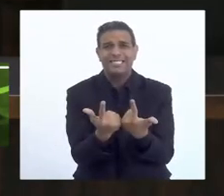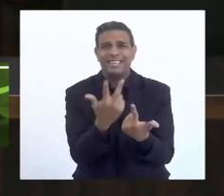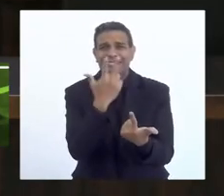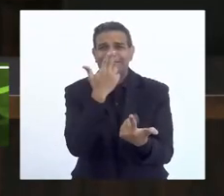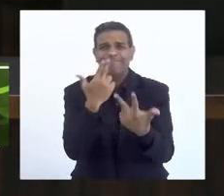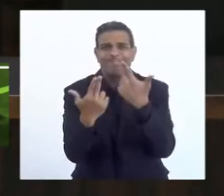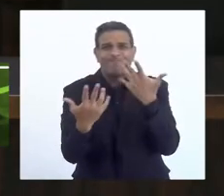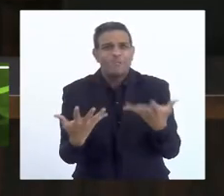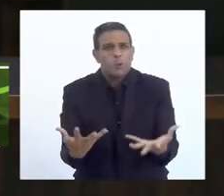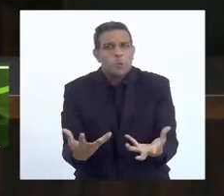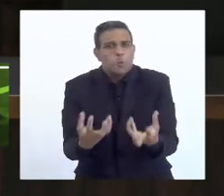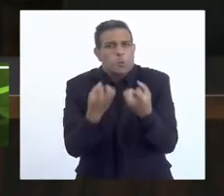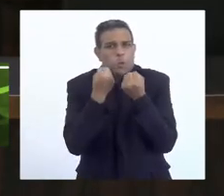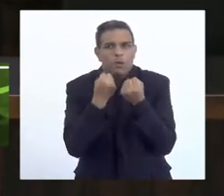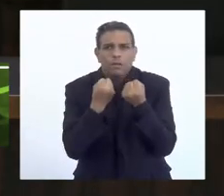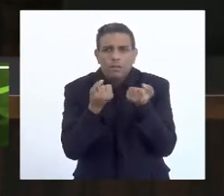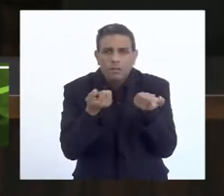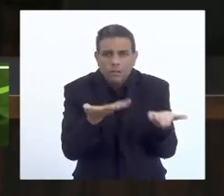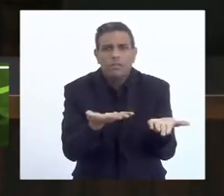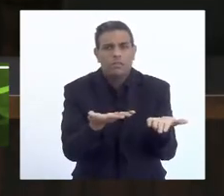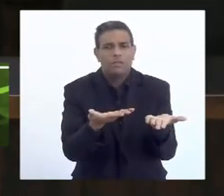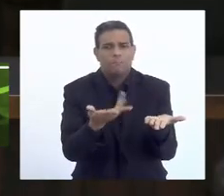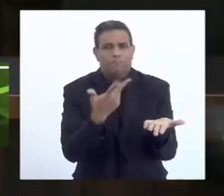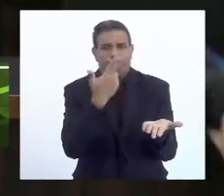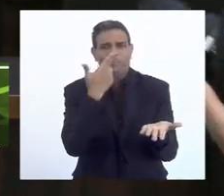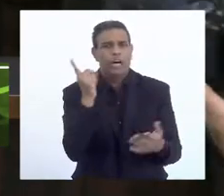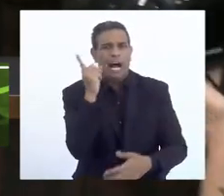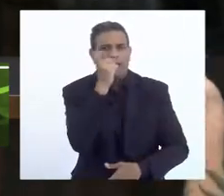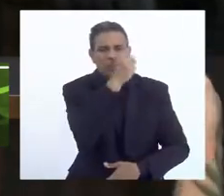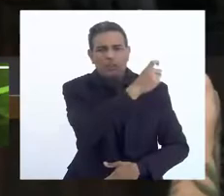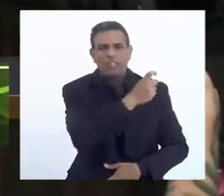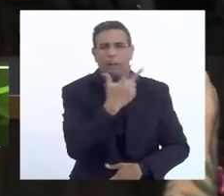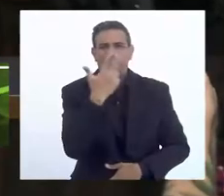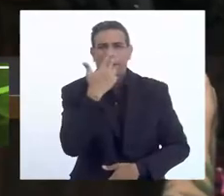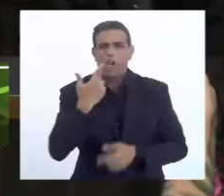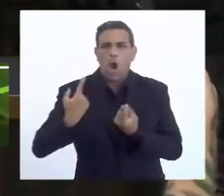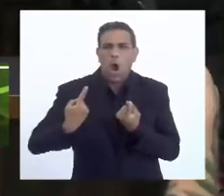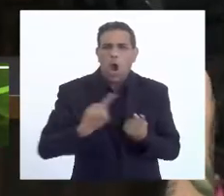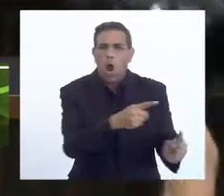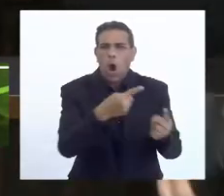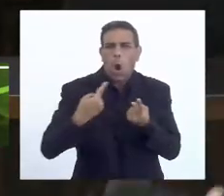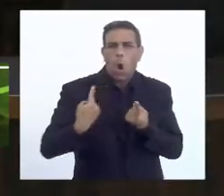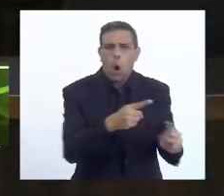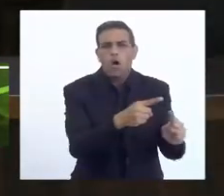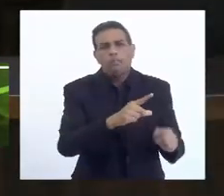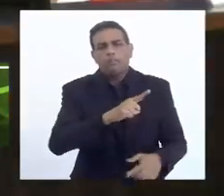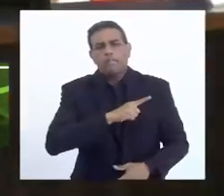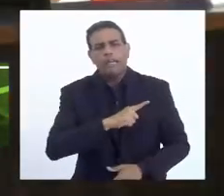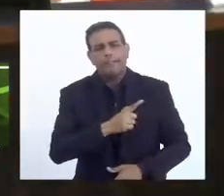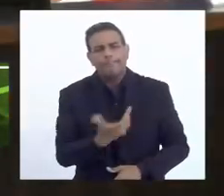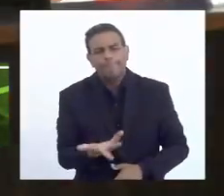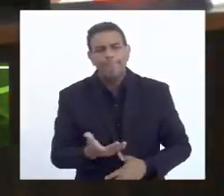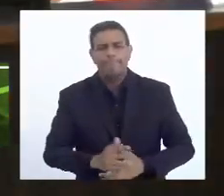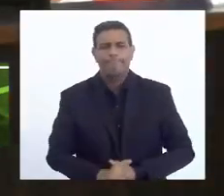que esse mandato está sendo muito difícil nesse sentido. E